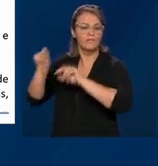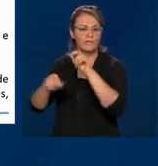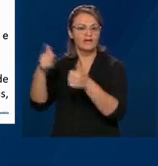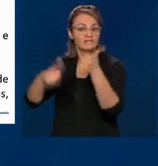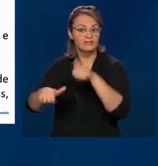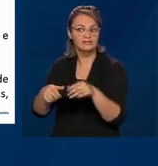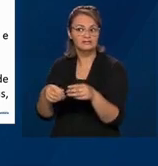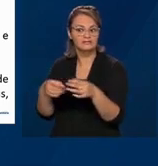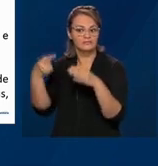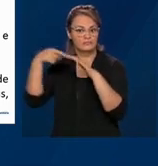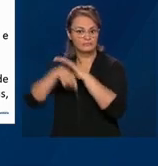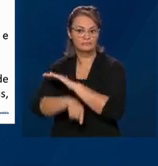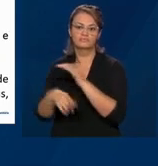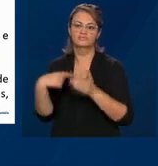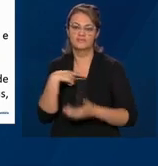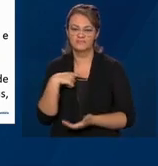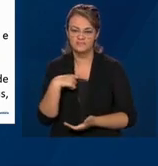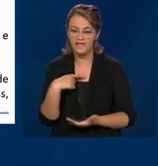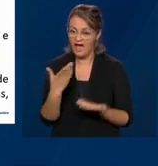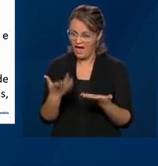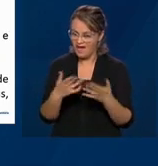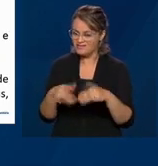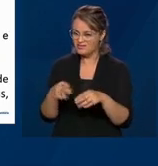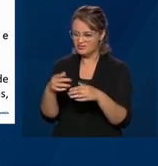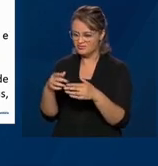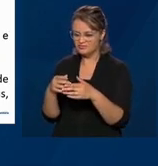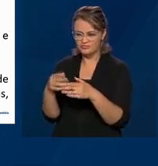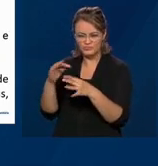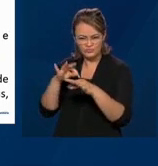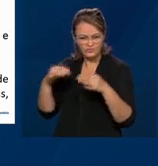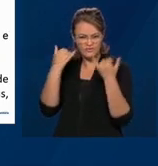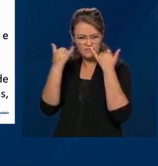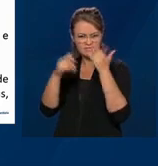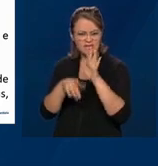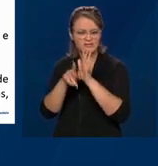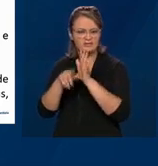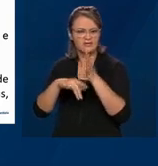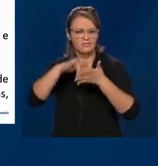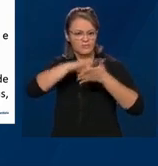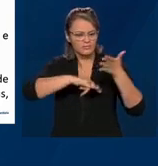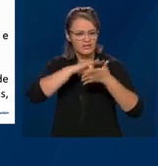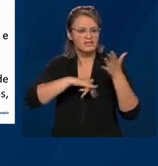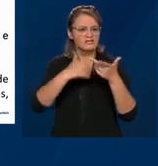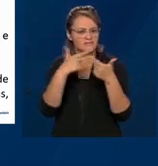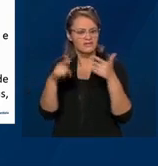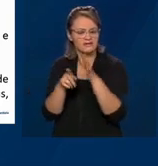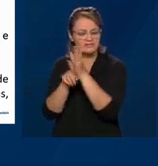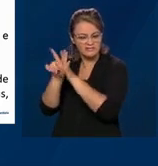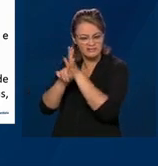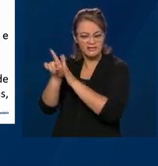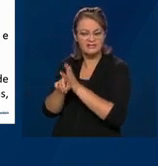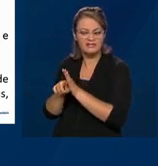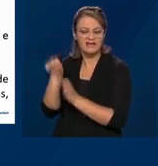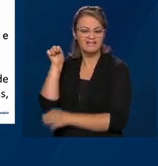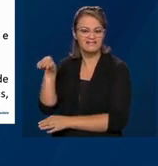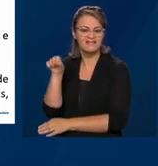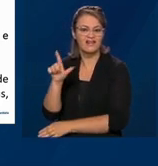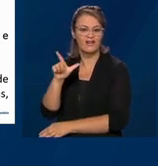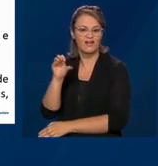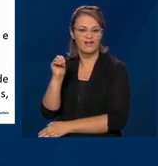a gente, por meio da análise da documentação e por meio das verificações, nós vimos que esse lote